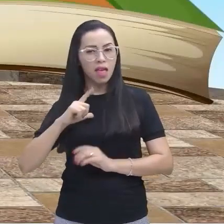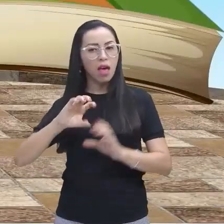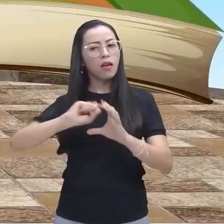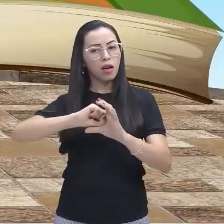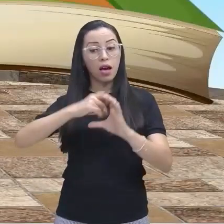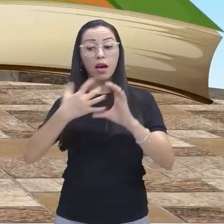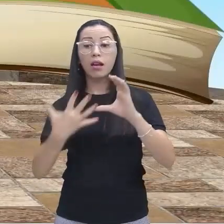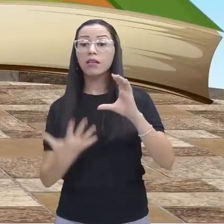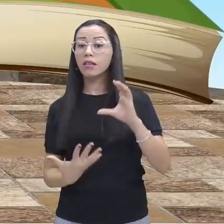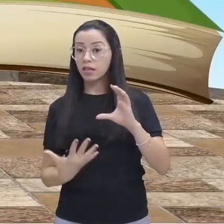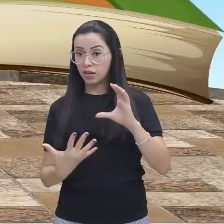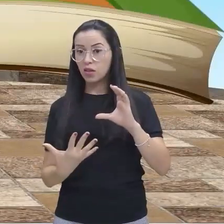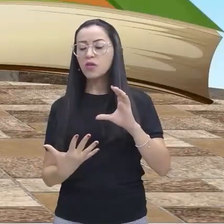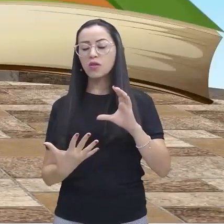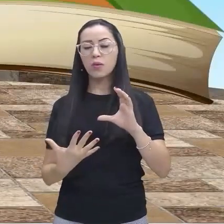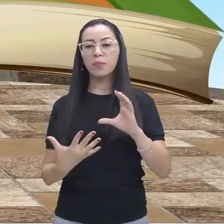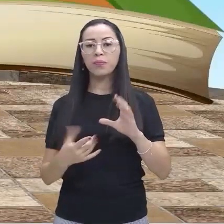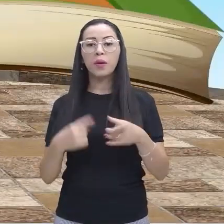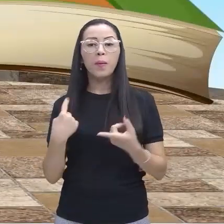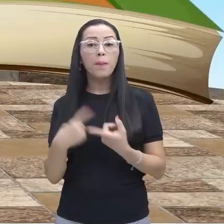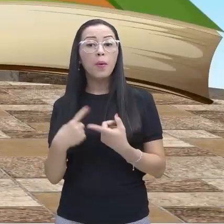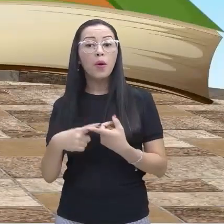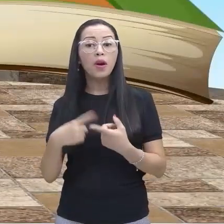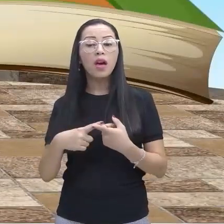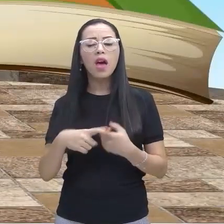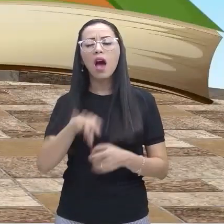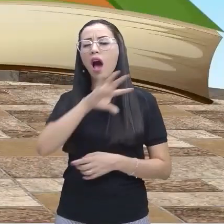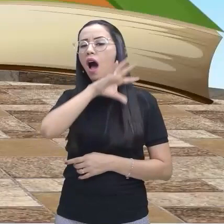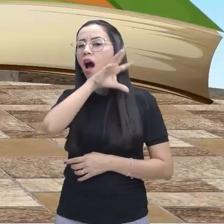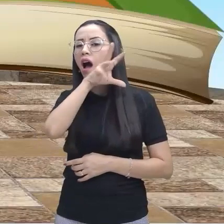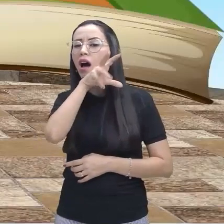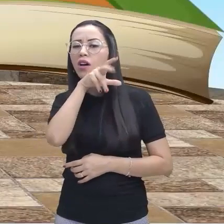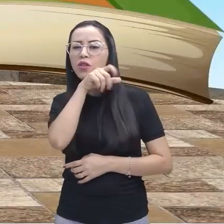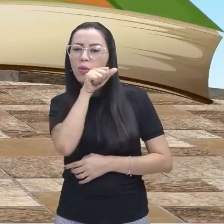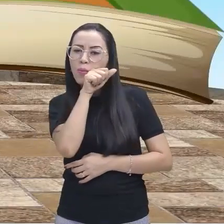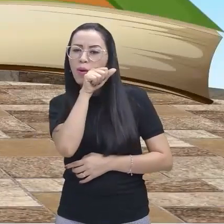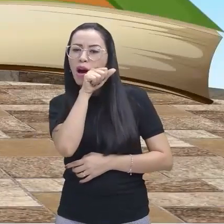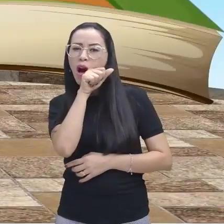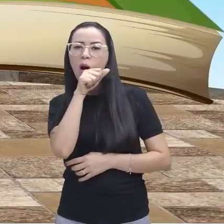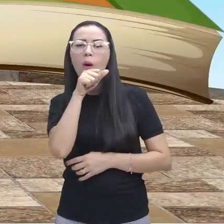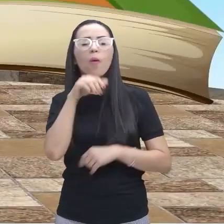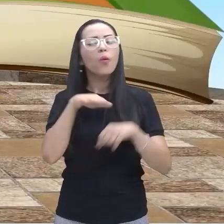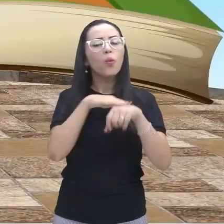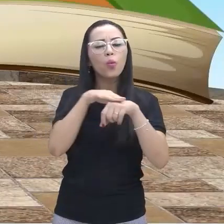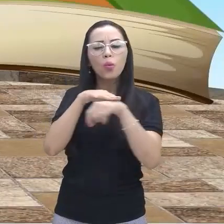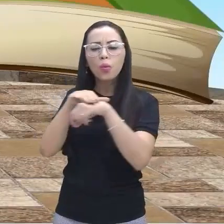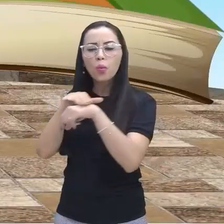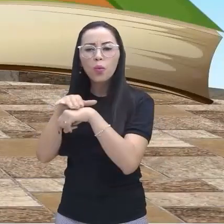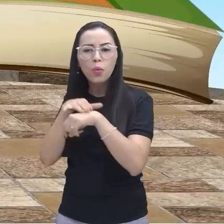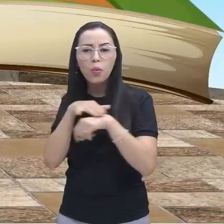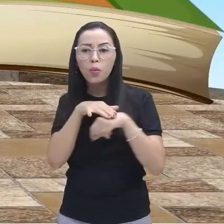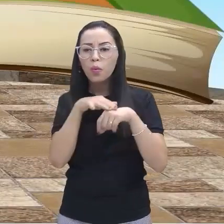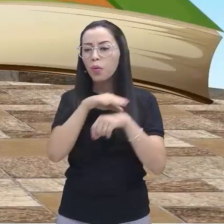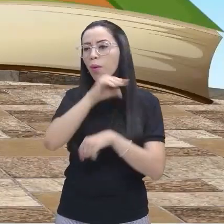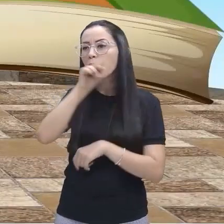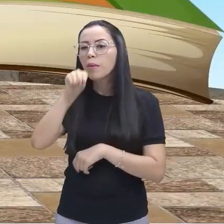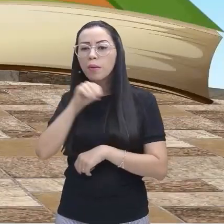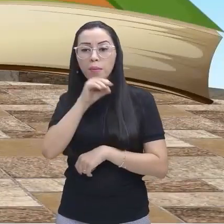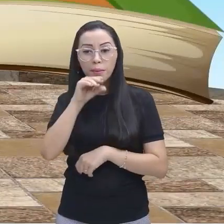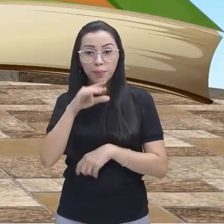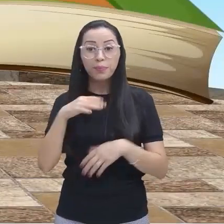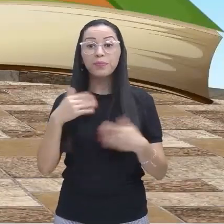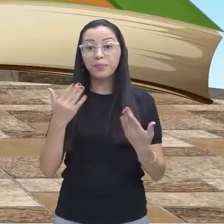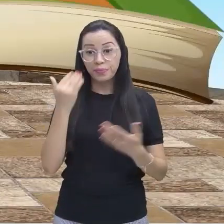Animais que falam, principalmente. E também uma moral que nós vamos daqui a pouco entender